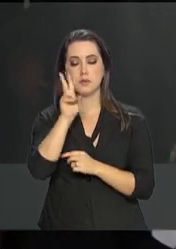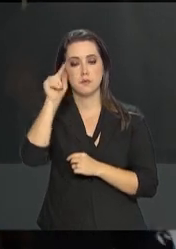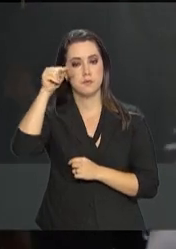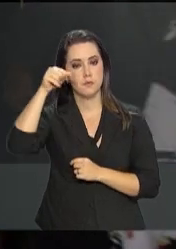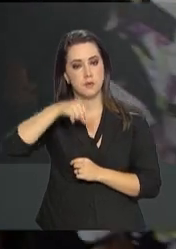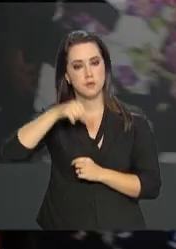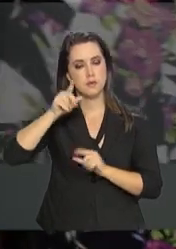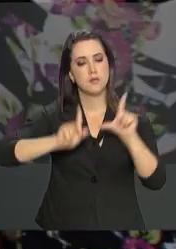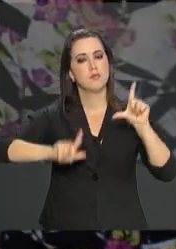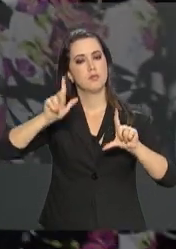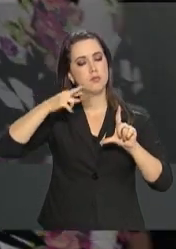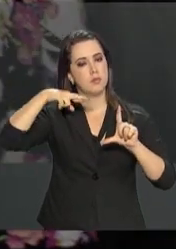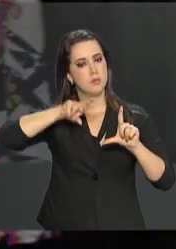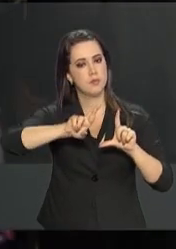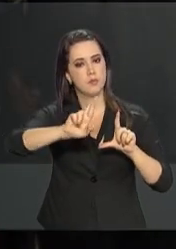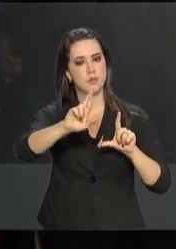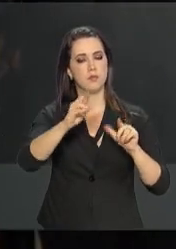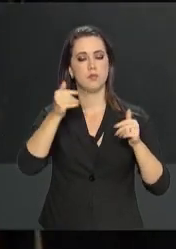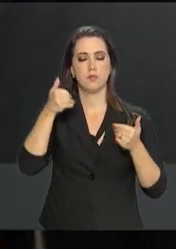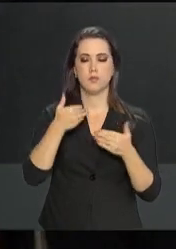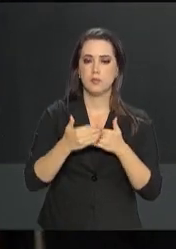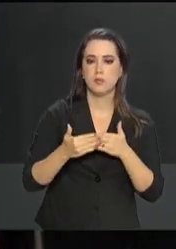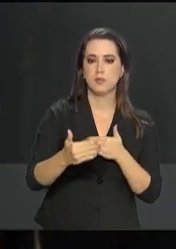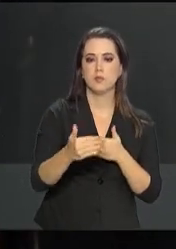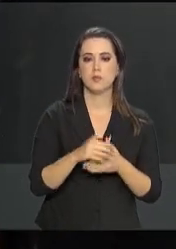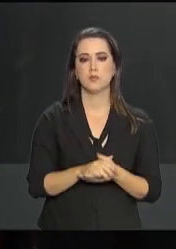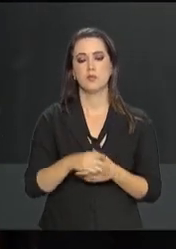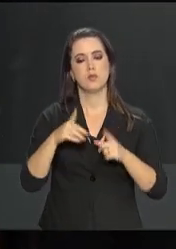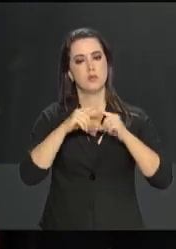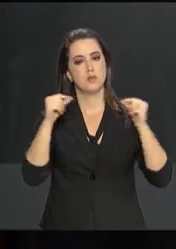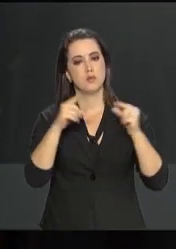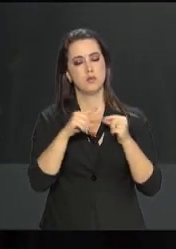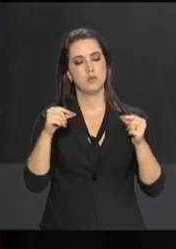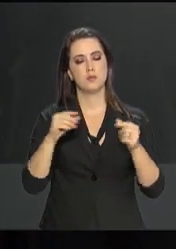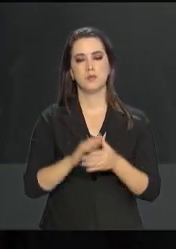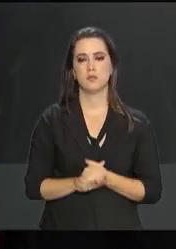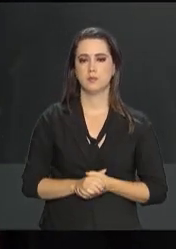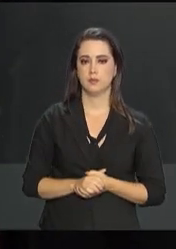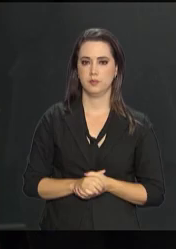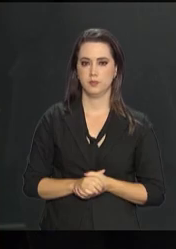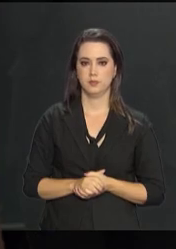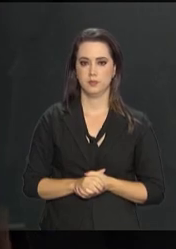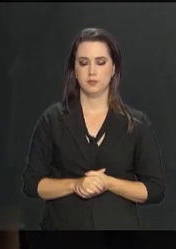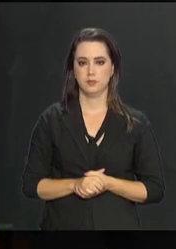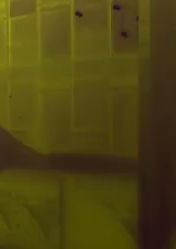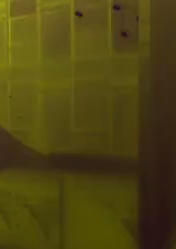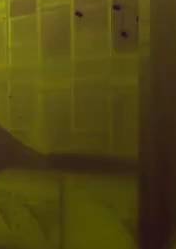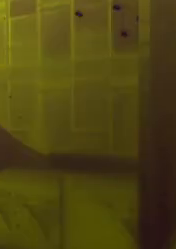confere na programação aqui da TV NBR. De Brasília, Daniele Popov.